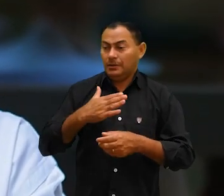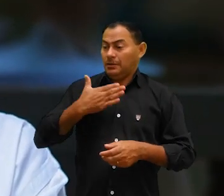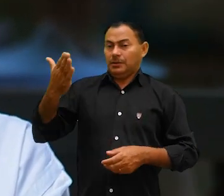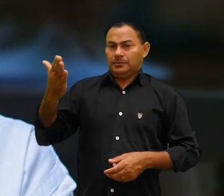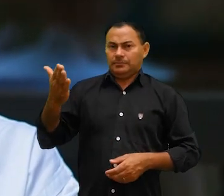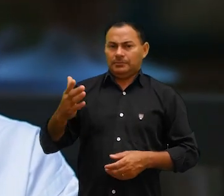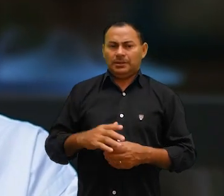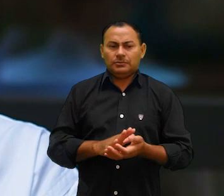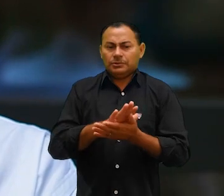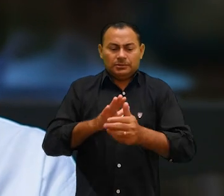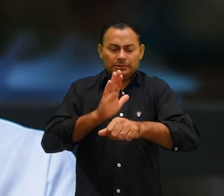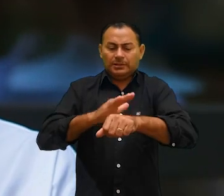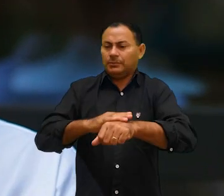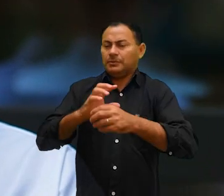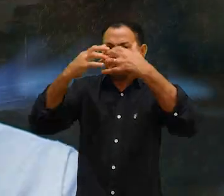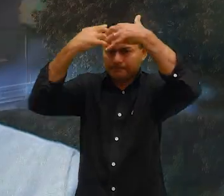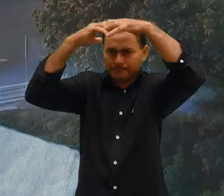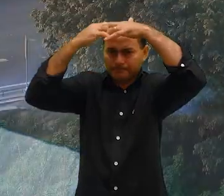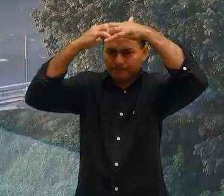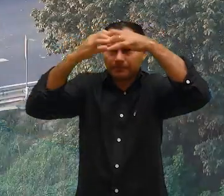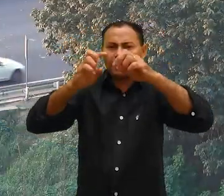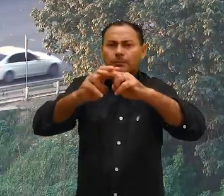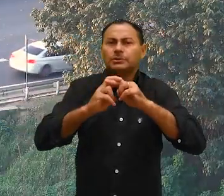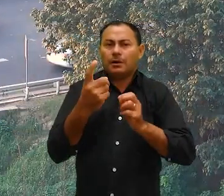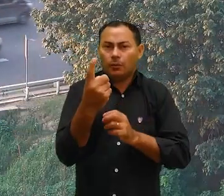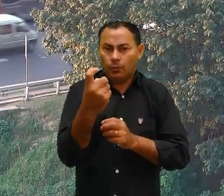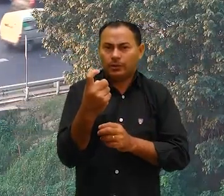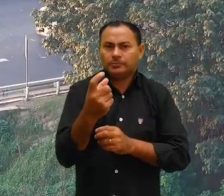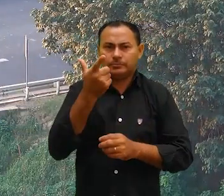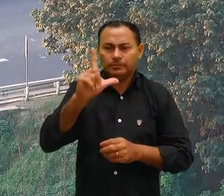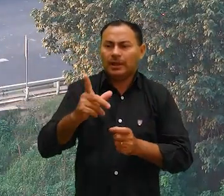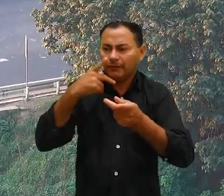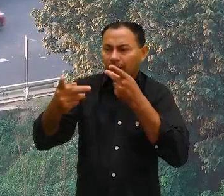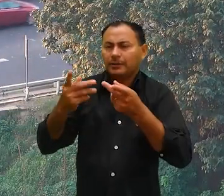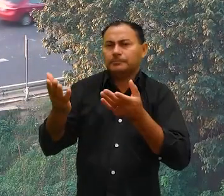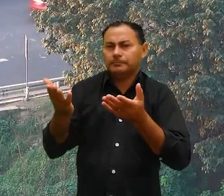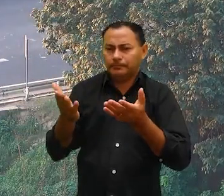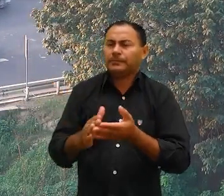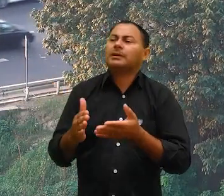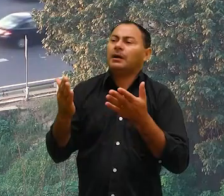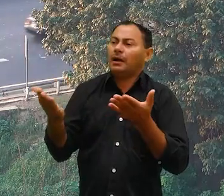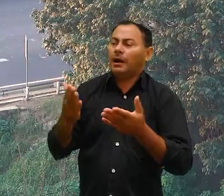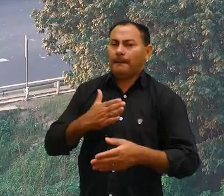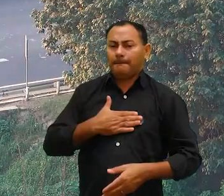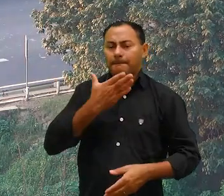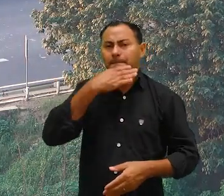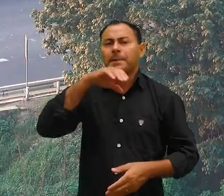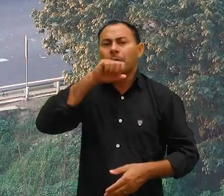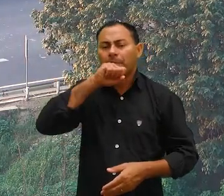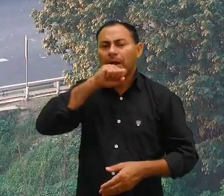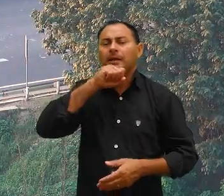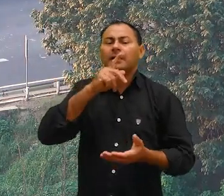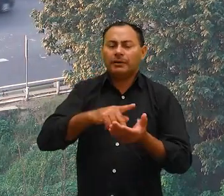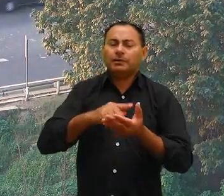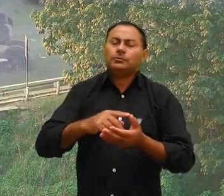pegou de surpresa e eu não tive tempo para refletir. Por isso a única coisa que consegui dizer foi: meu pai é realmente